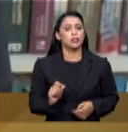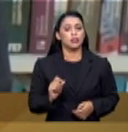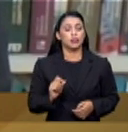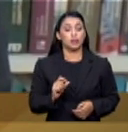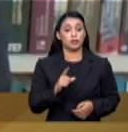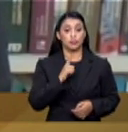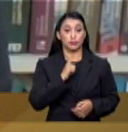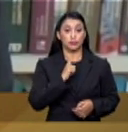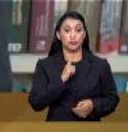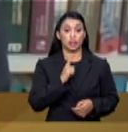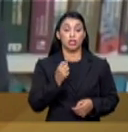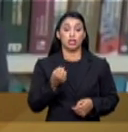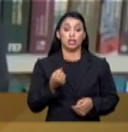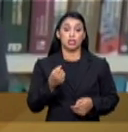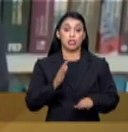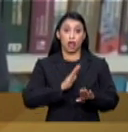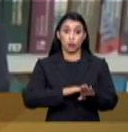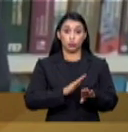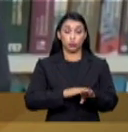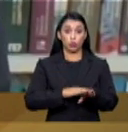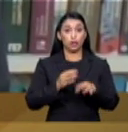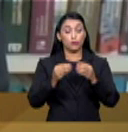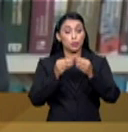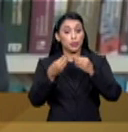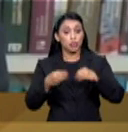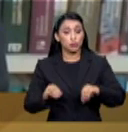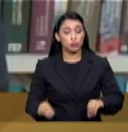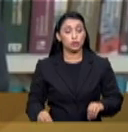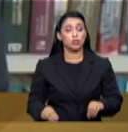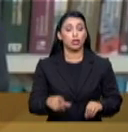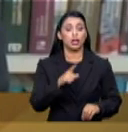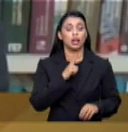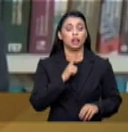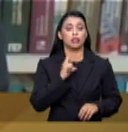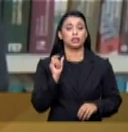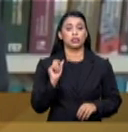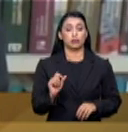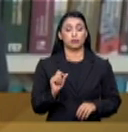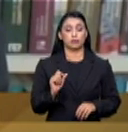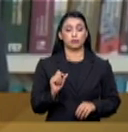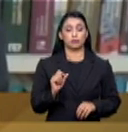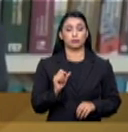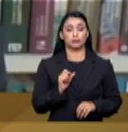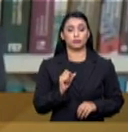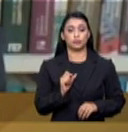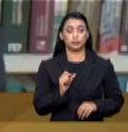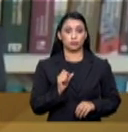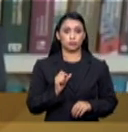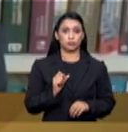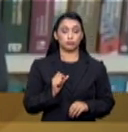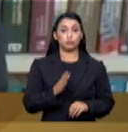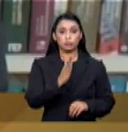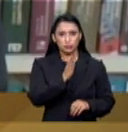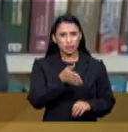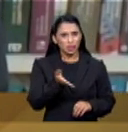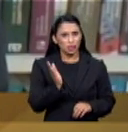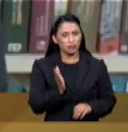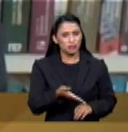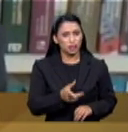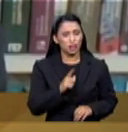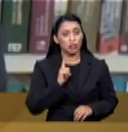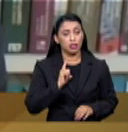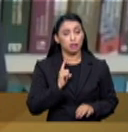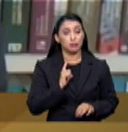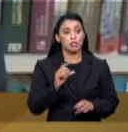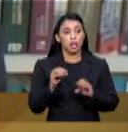terceira prejudicada, parte autora, para desconstituir a subrogação convencional e extinção do feito executivo, a lide deve